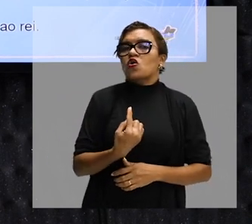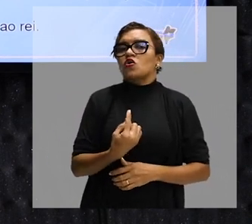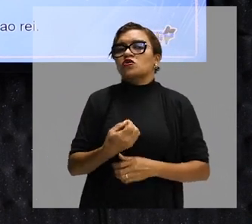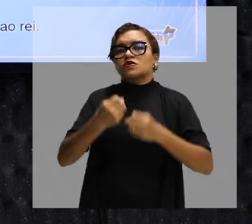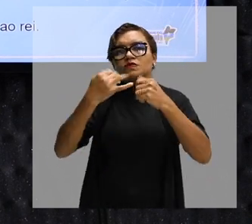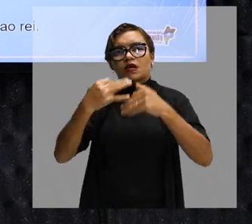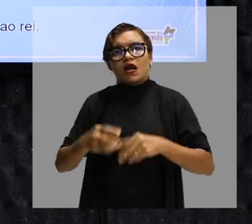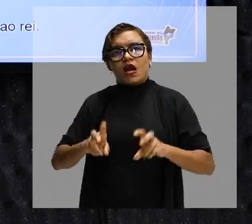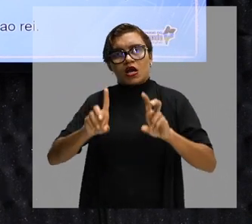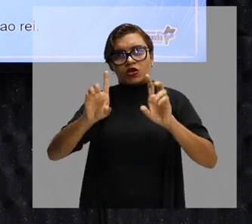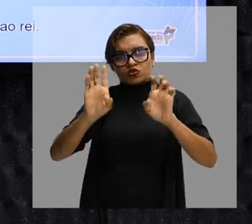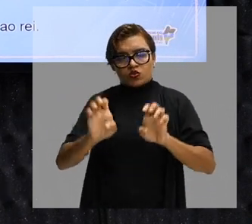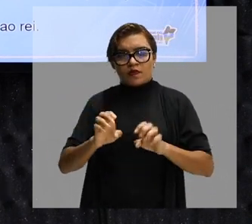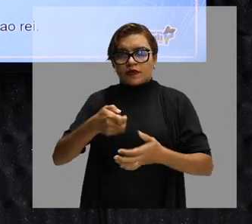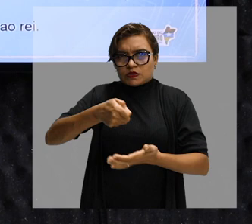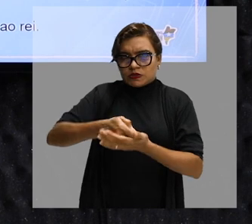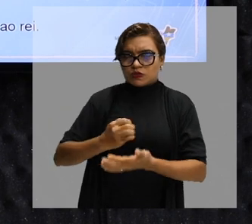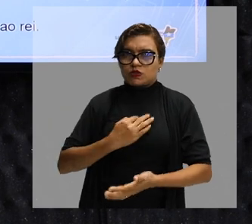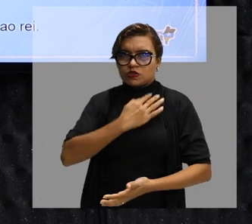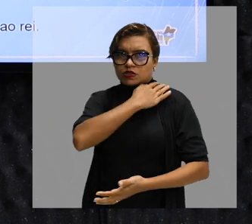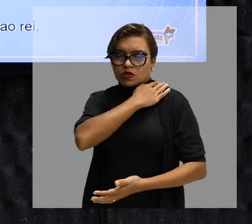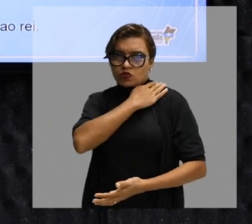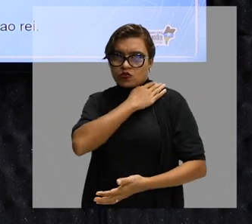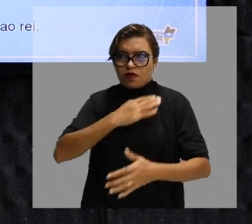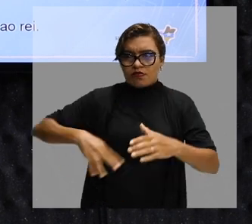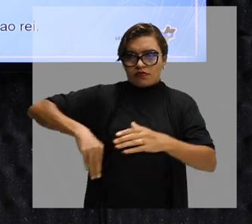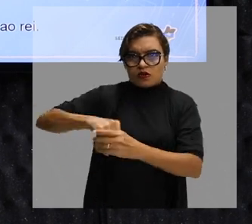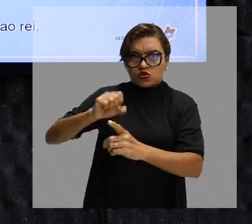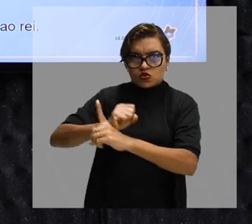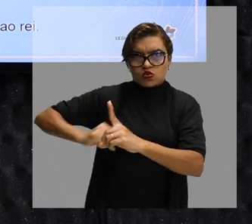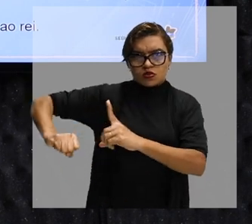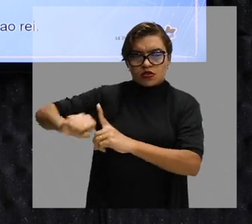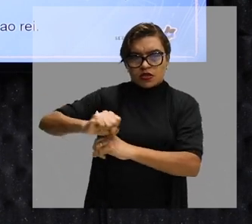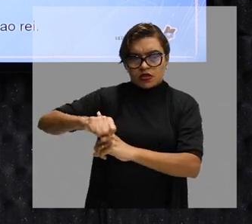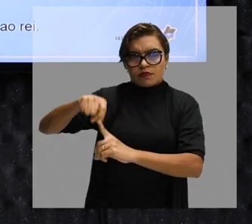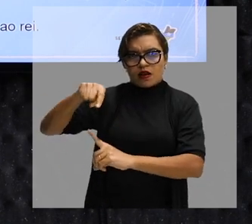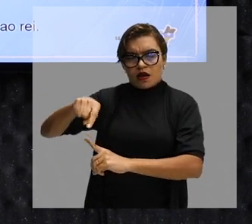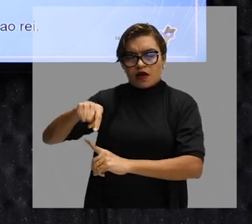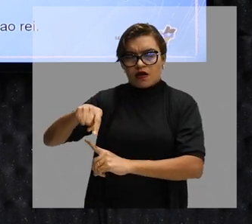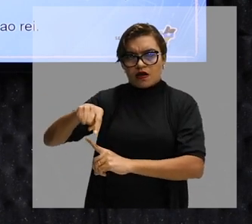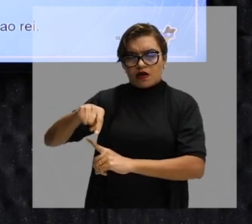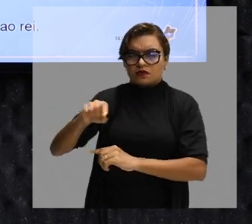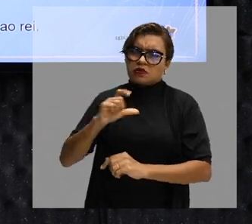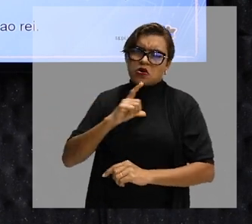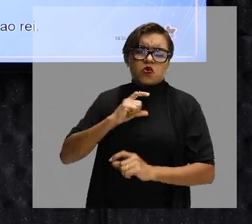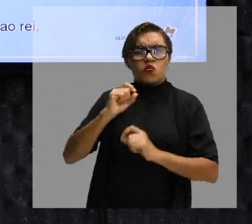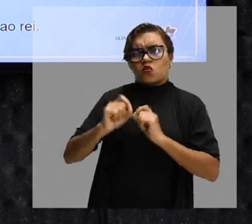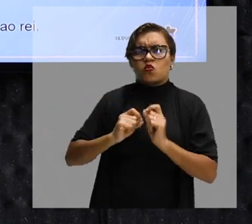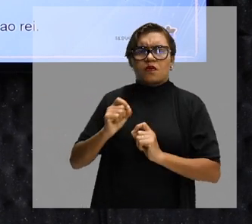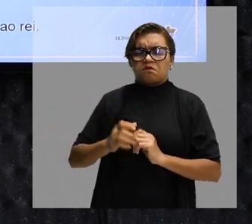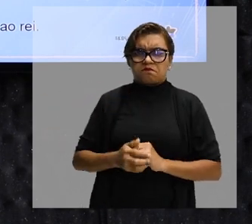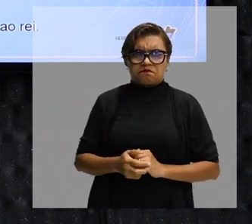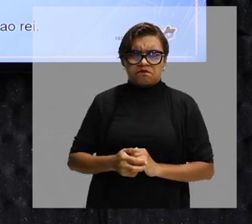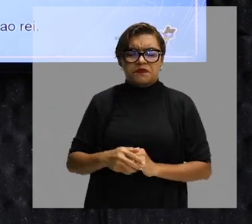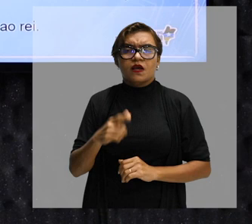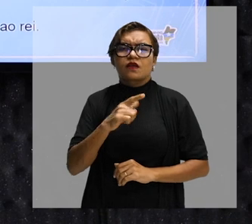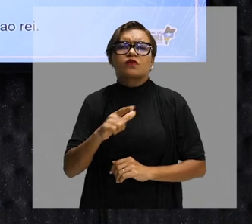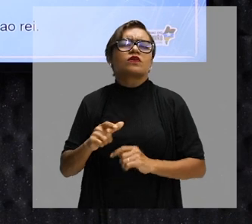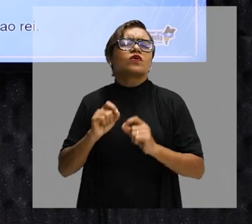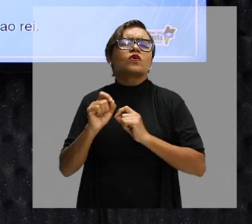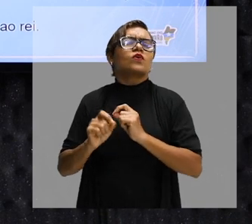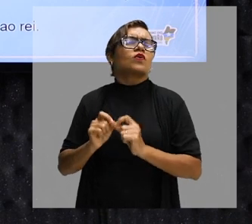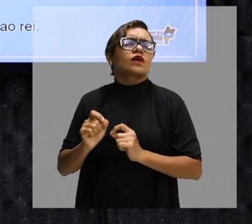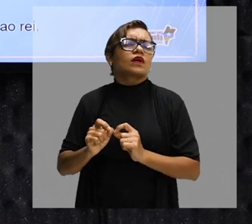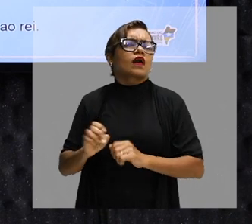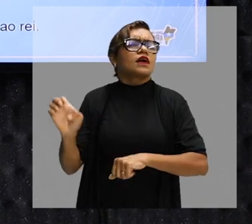no socialismo, nessa transição para o comunismo, que é o socialismo, nós não temos aqui uma